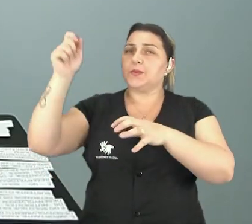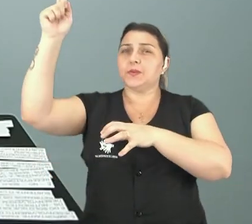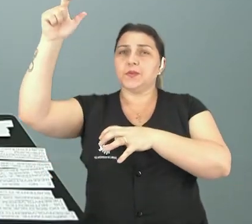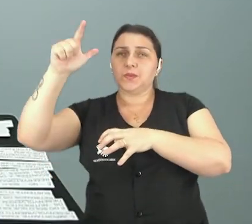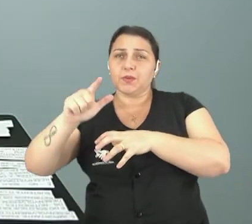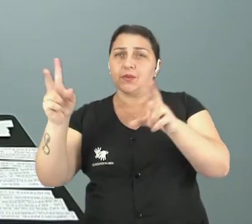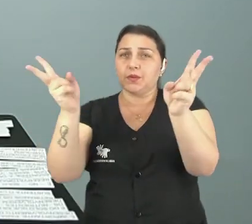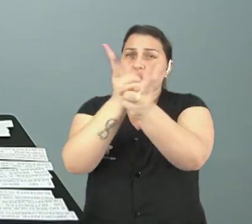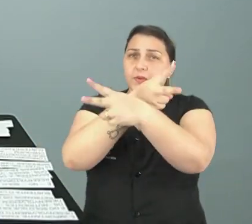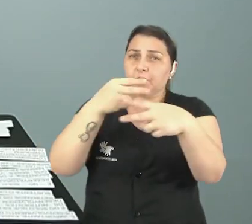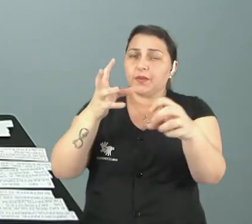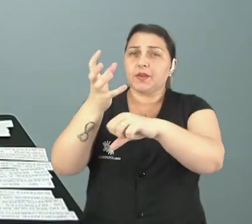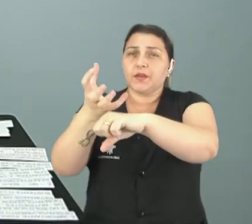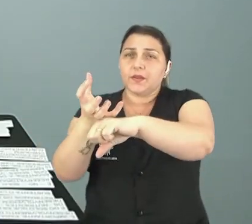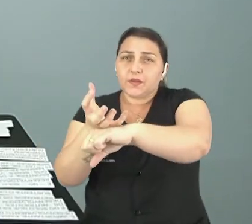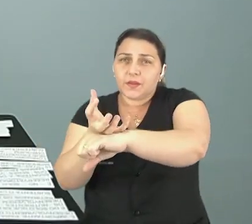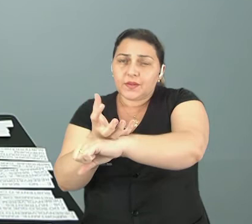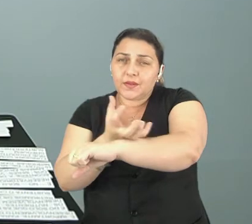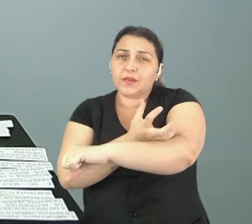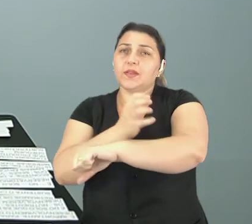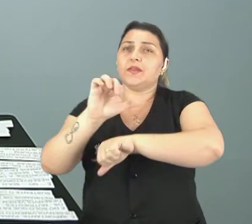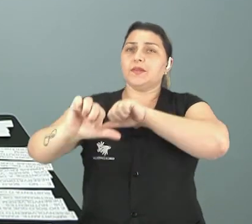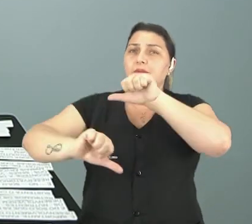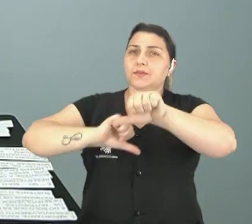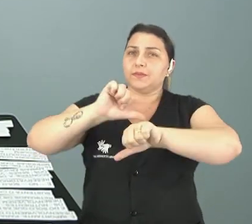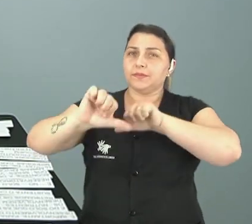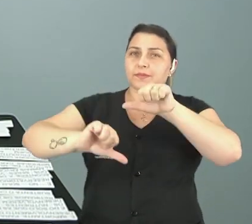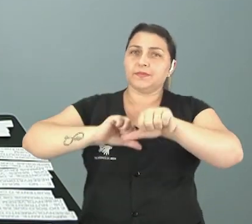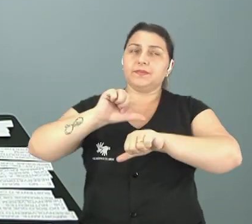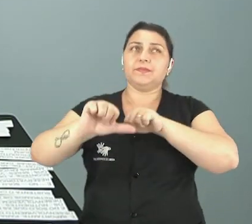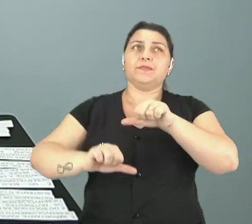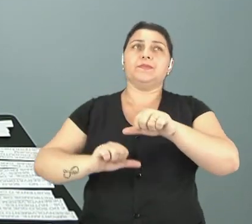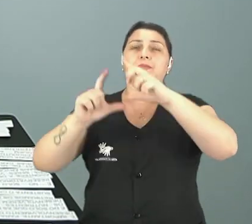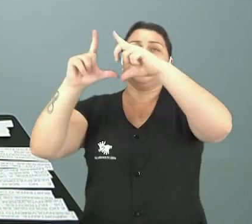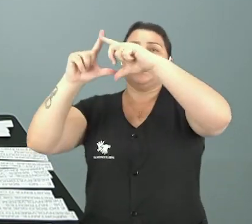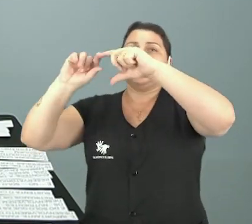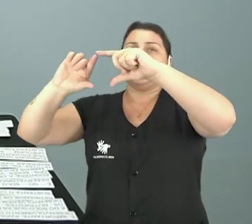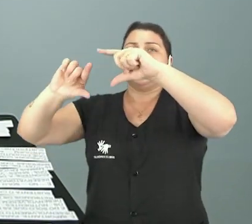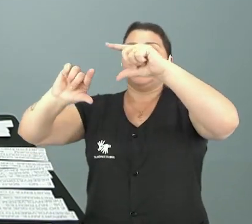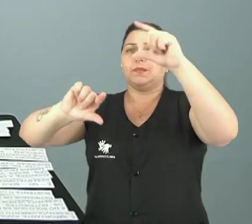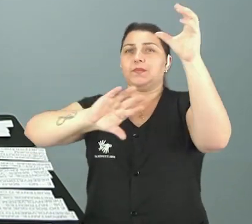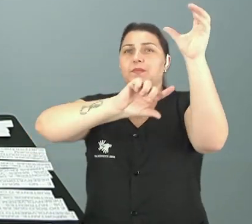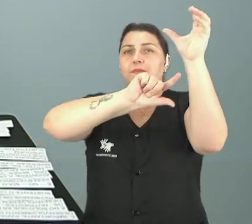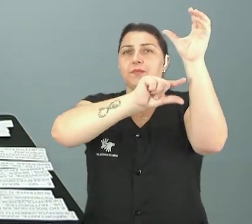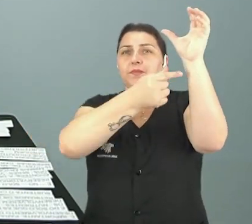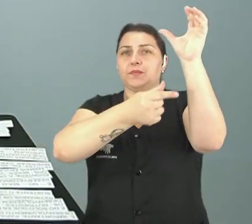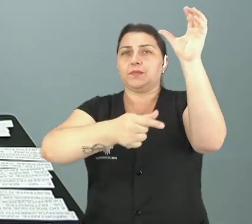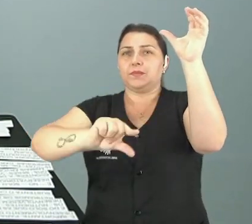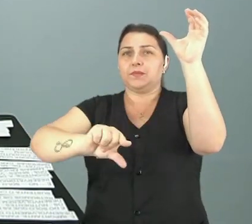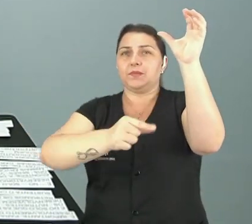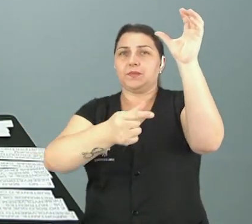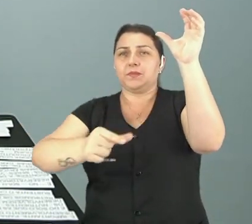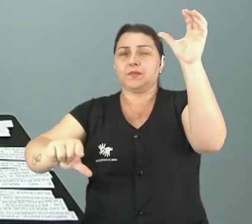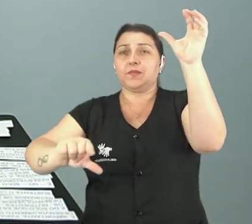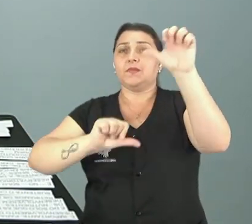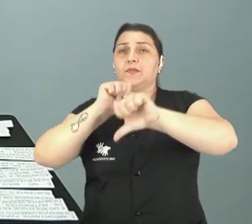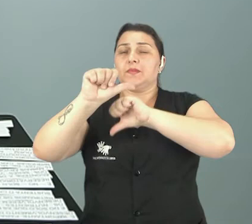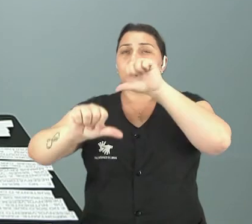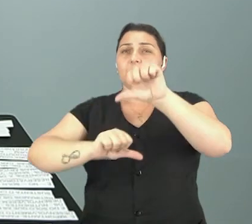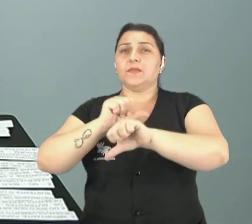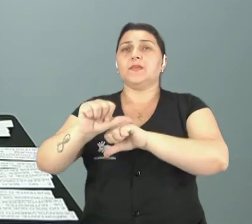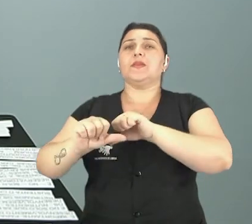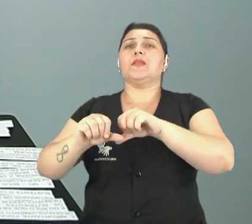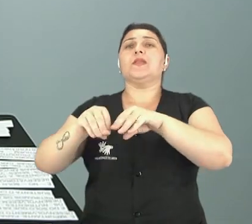chuva, essa vegetação, ela vai se transformando. As folhas vão caindo, vão secando e tudo isso